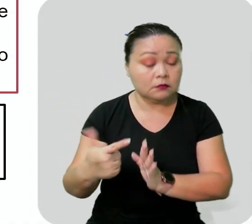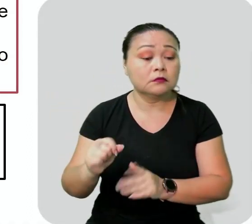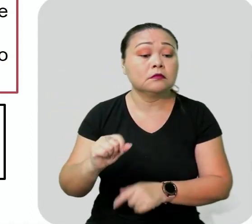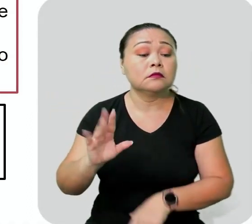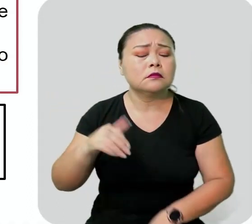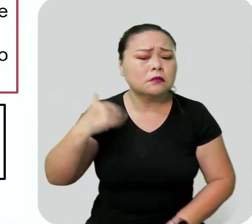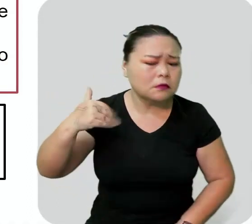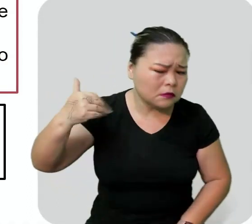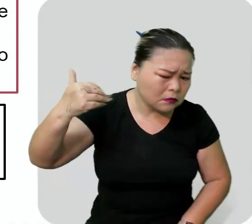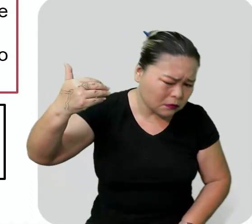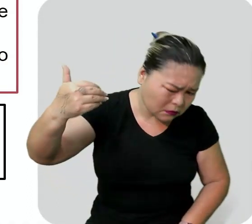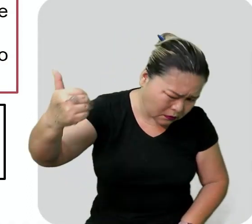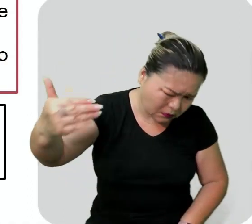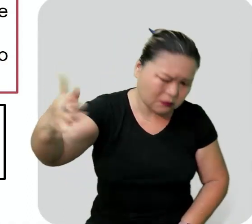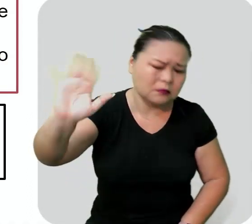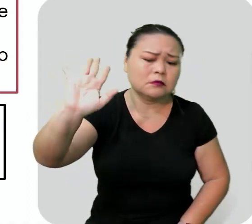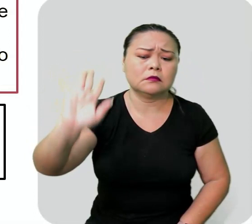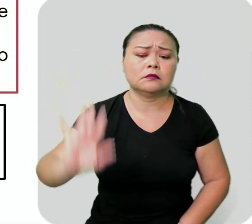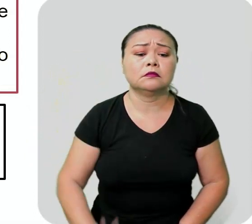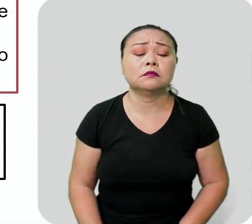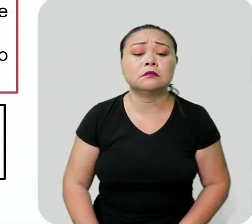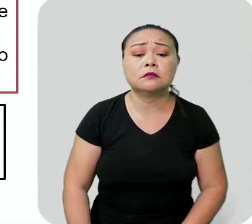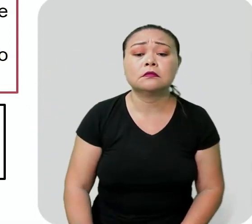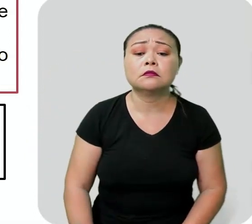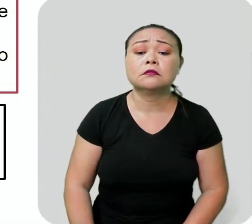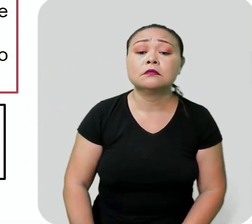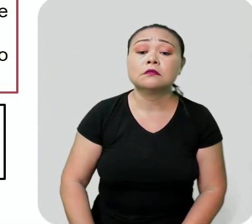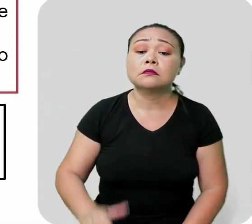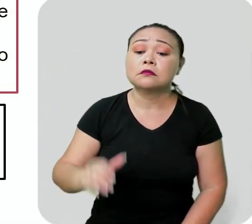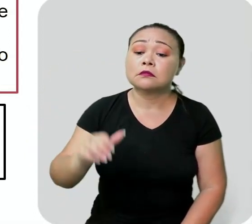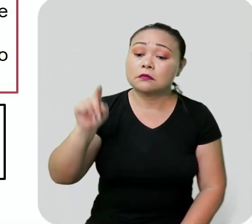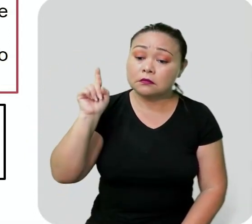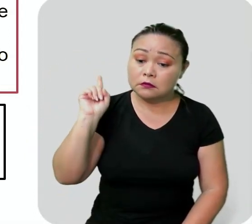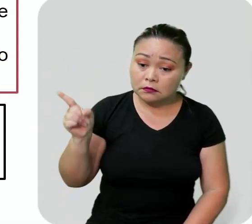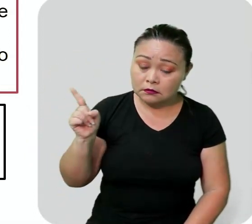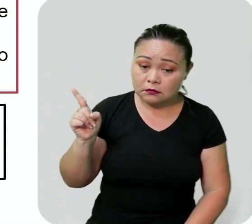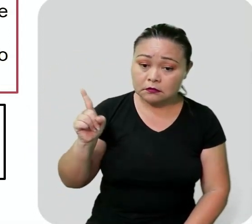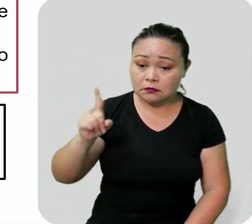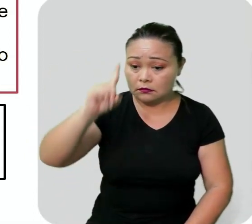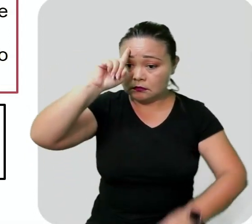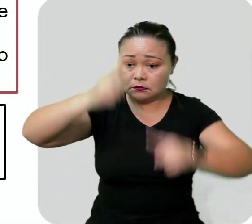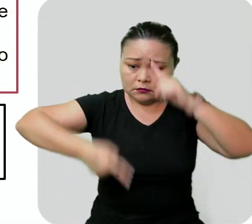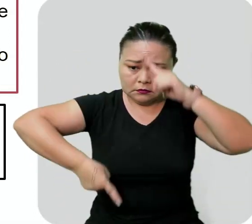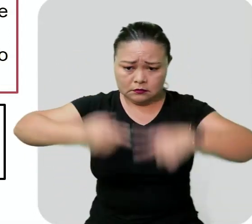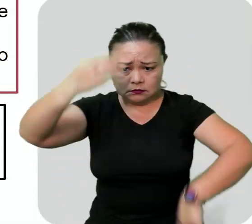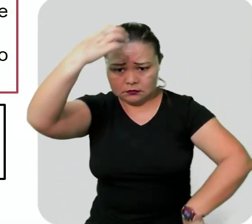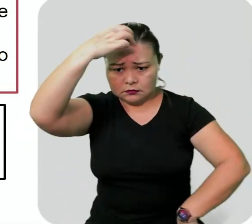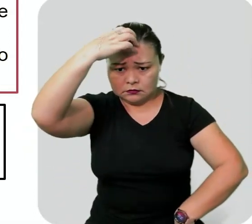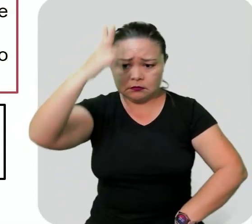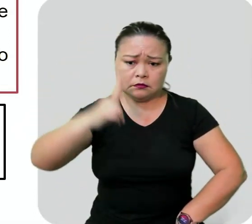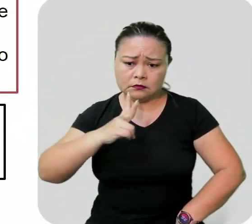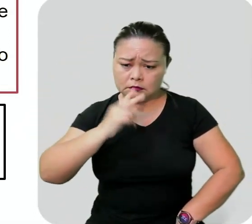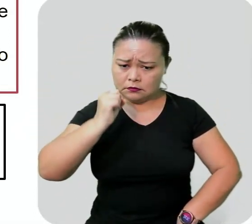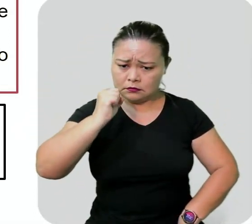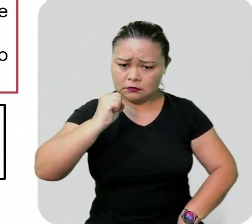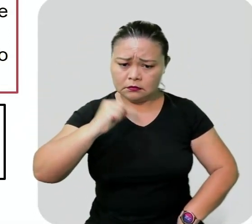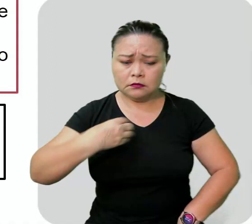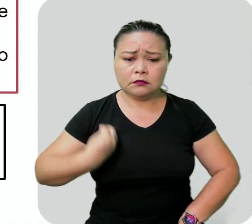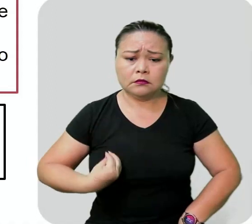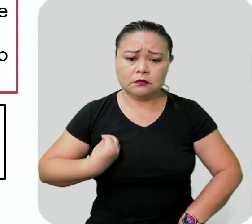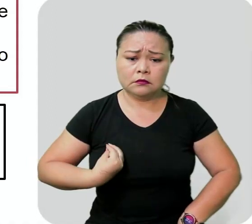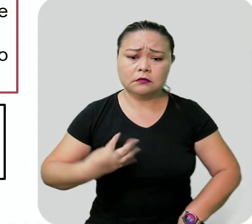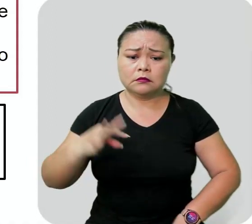seja, muito mais lá na frente. Os astecas eram governados por um rei poderoso que vivia na cidade